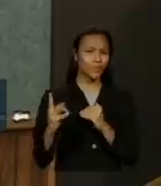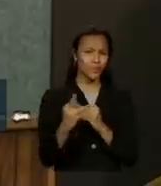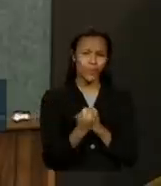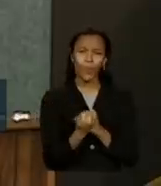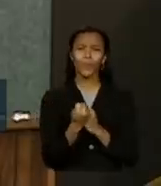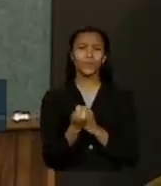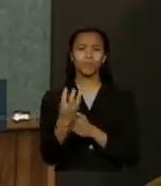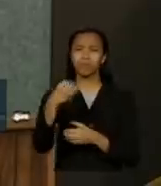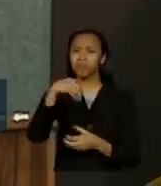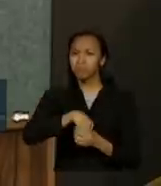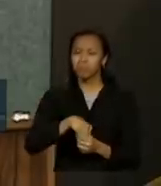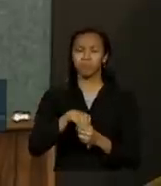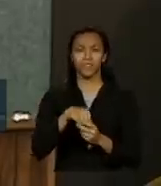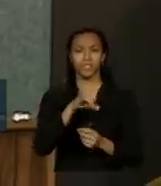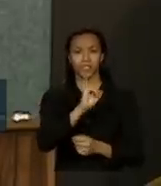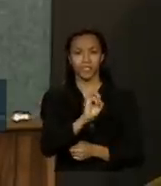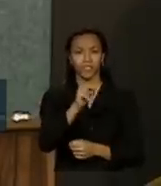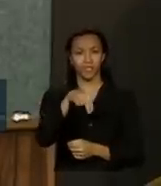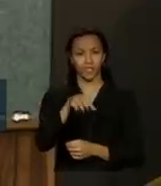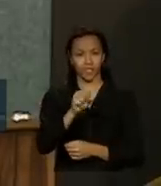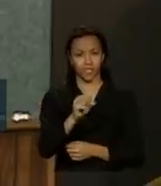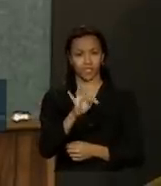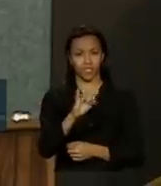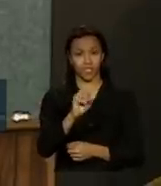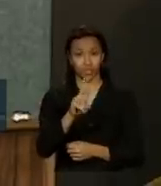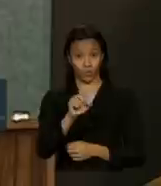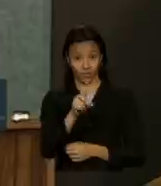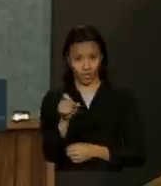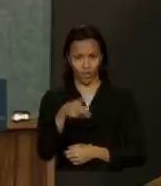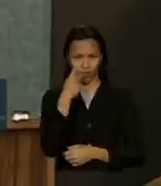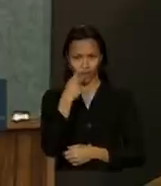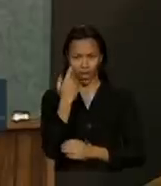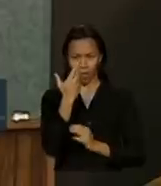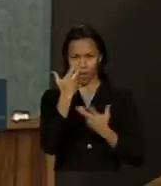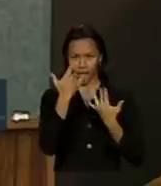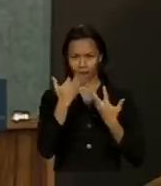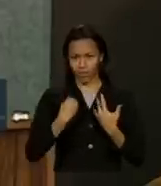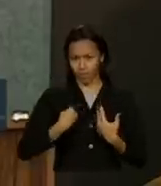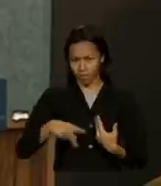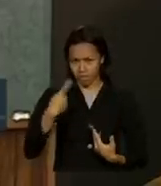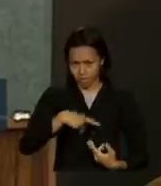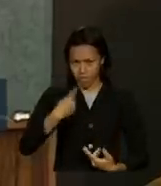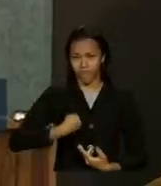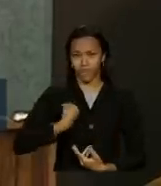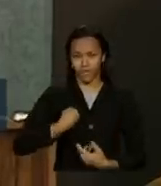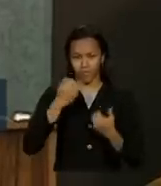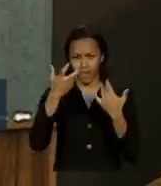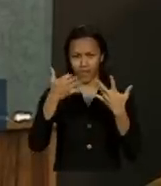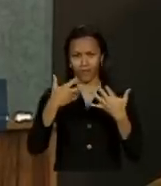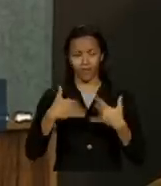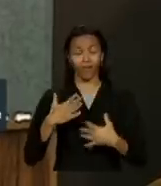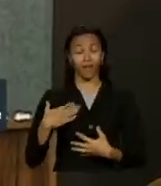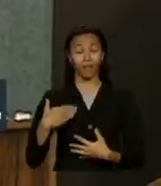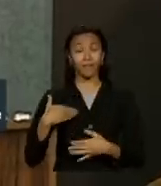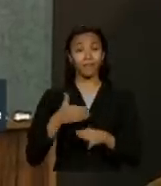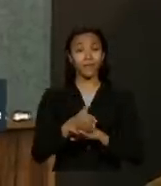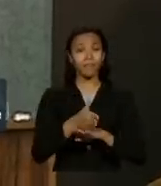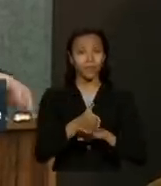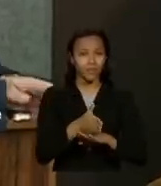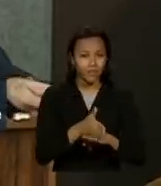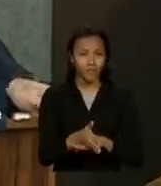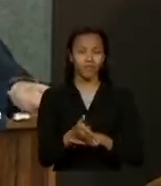de instituição até quando falar no meu currículo eu dizia ao Gilberto a minha participação